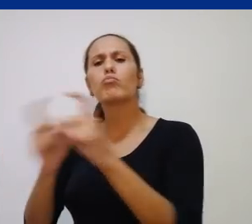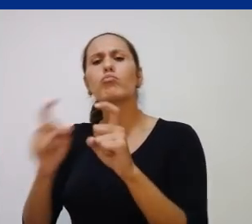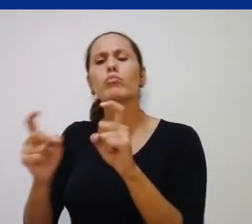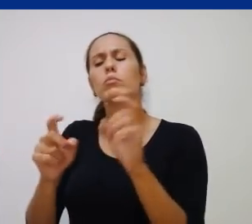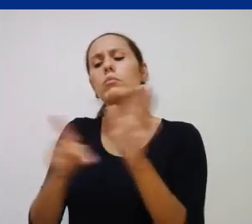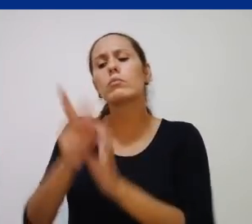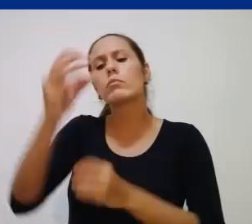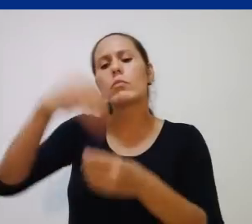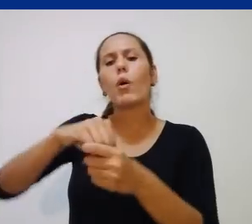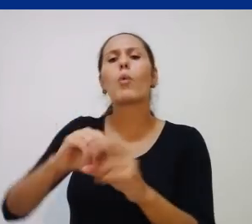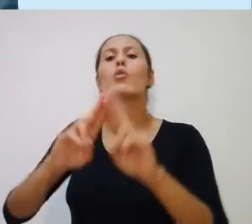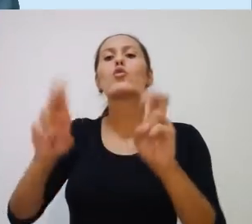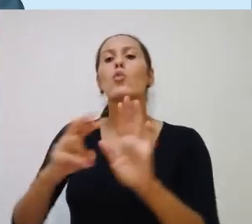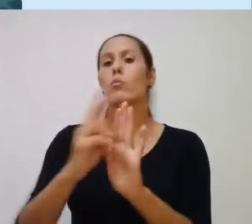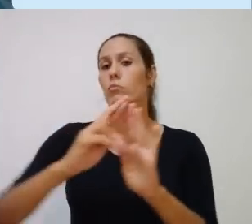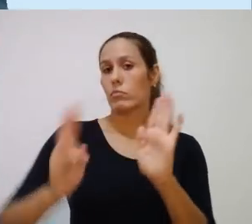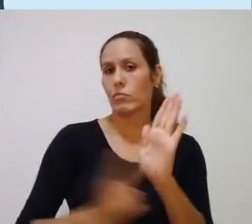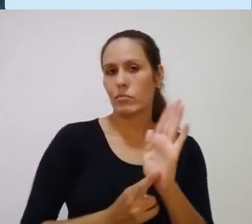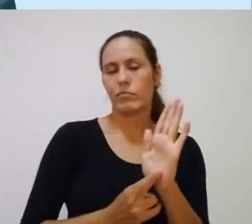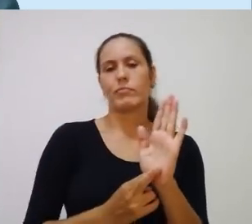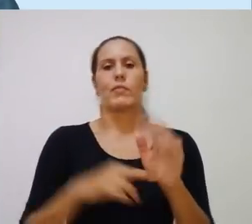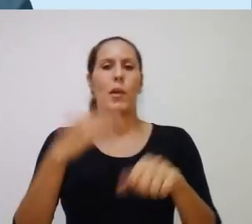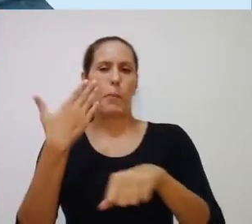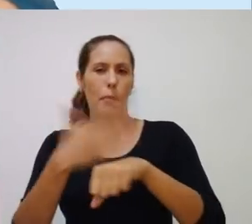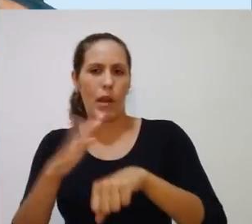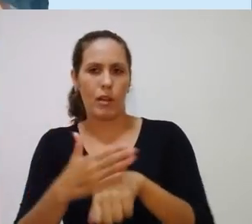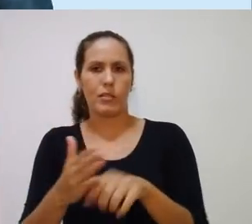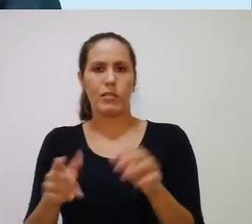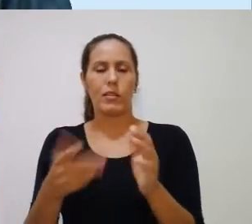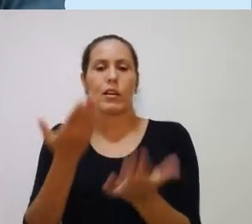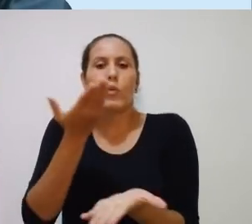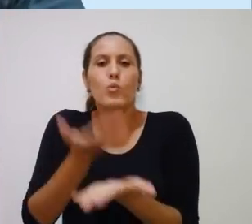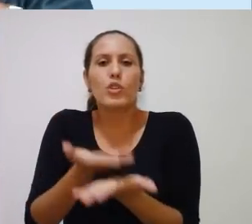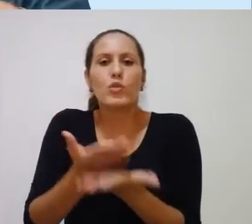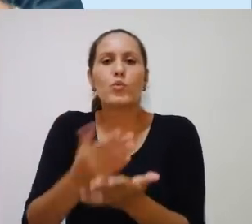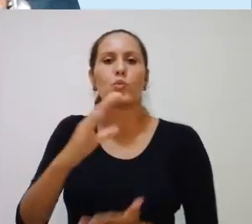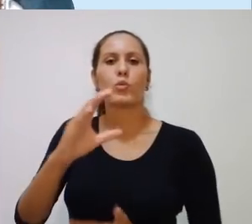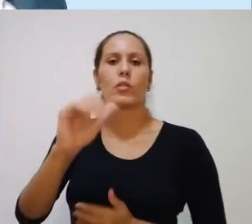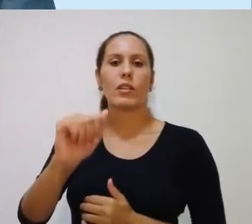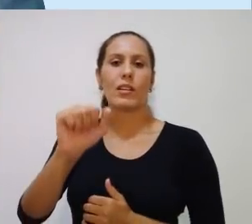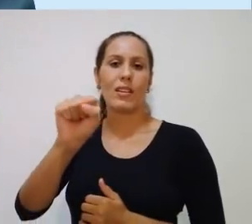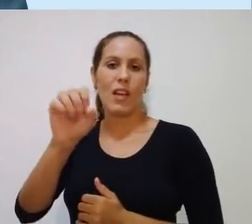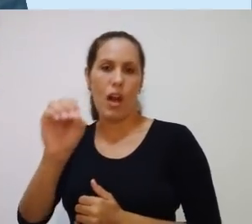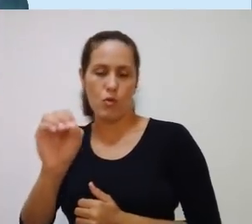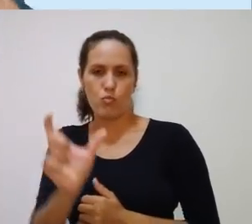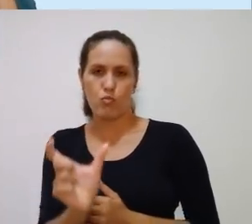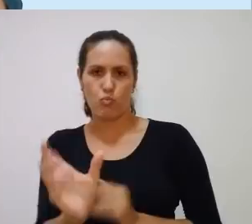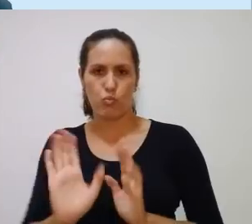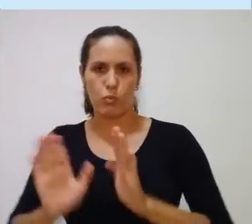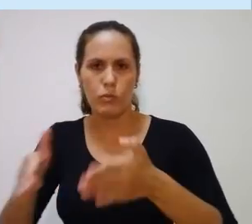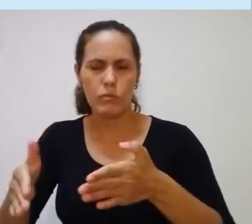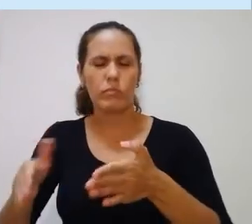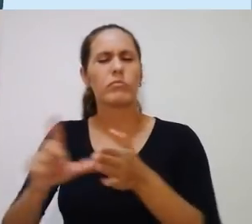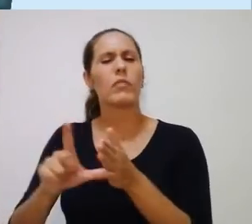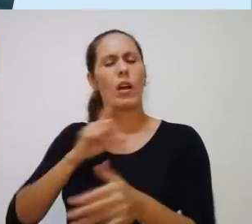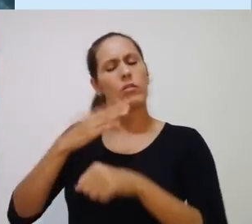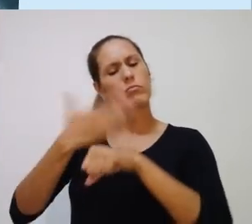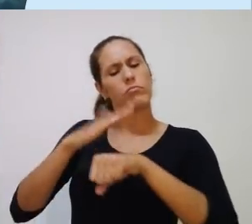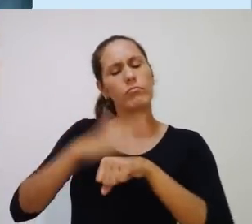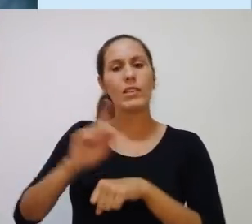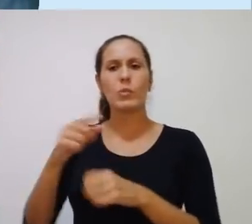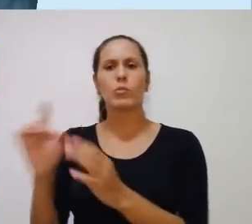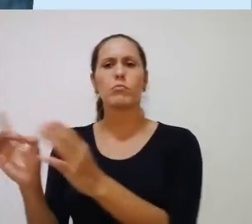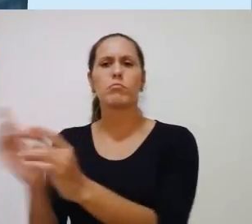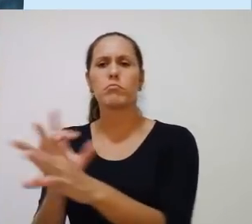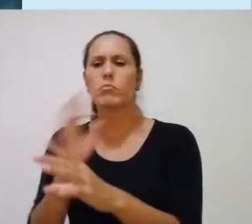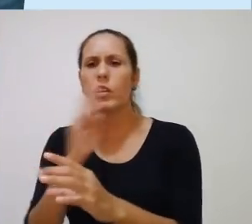tá? E práticas, estudo de caso. Depois que foi feito tudo isso em sala de aula, toda essa prática, esse estudo de caso,